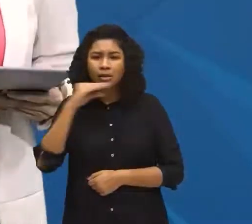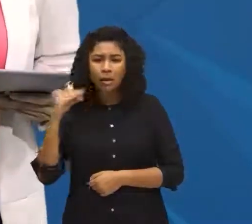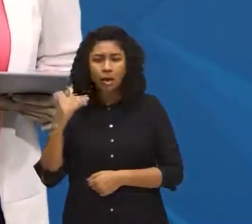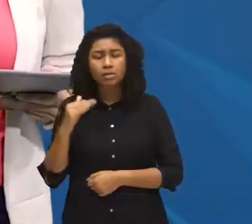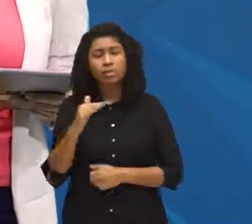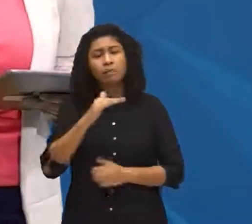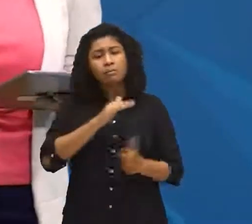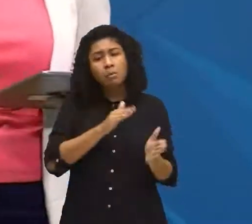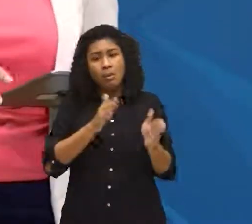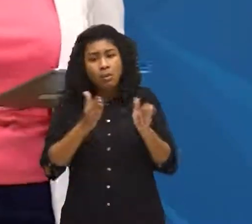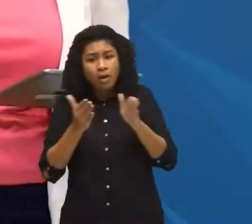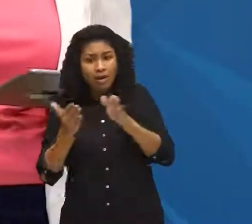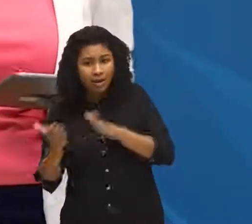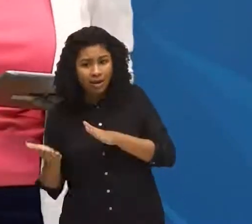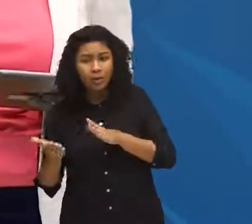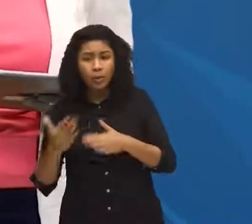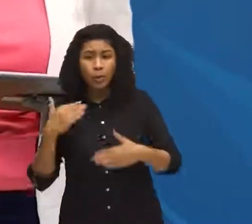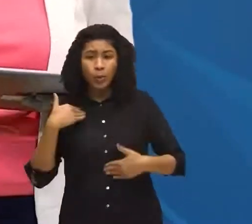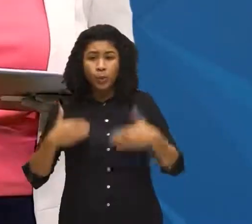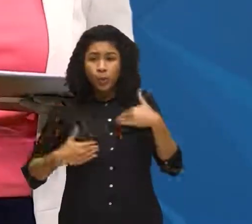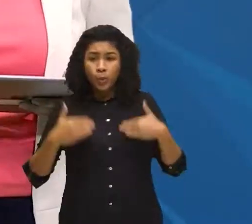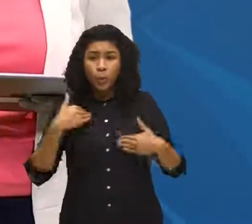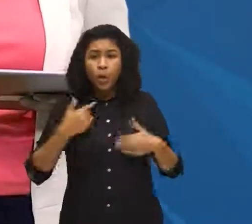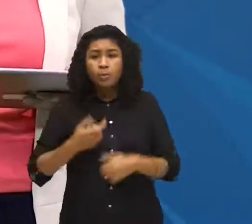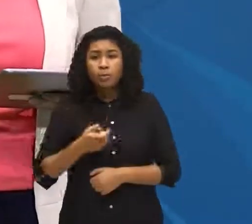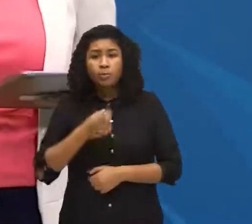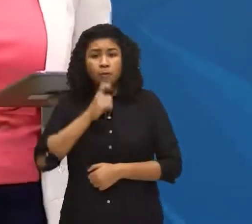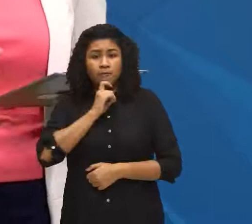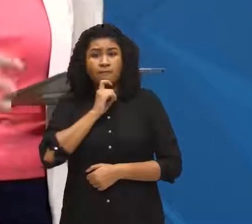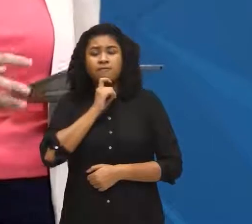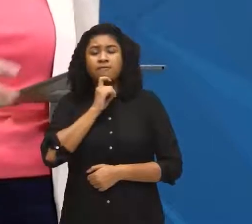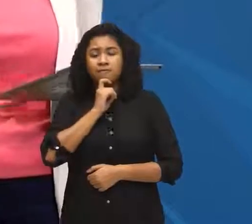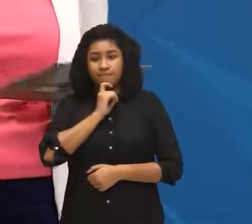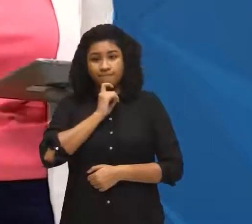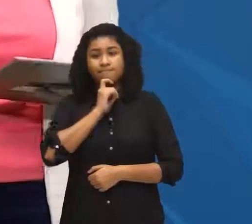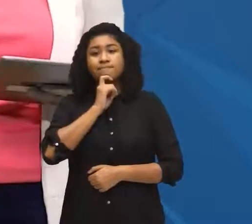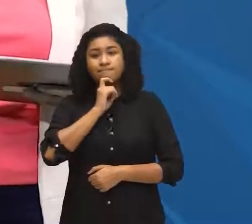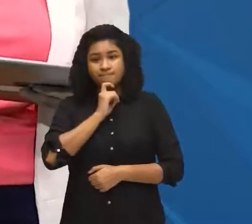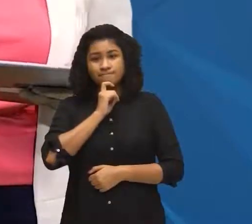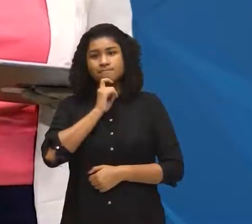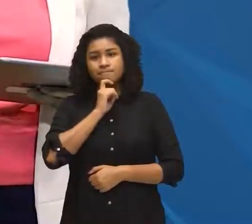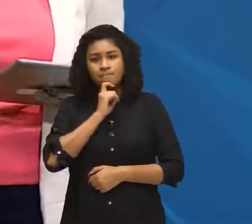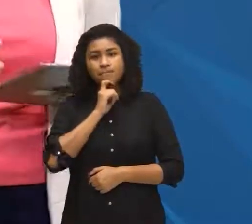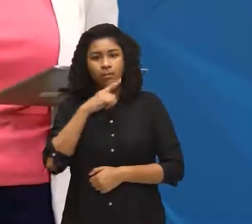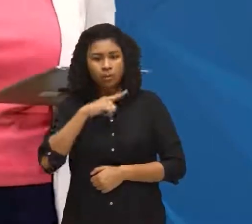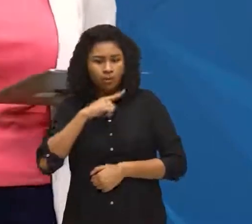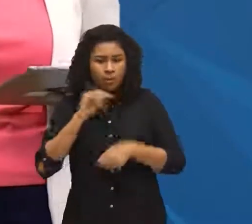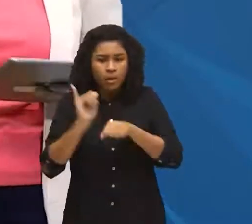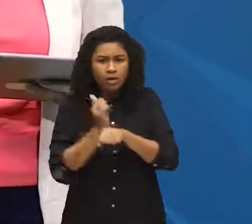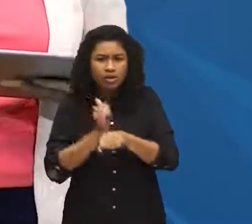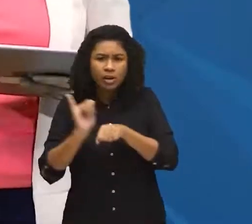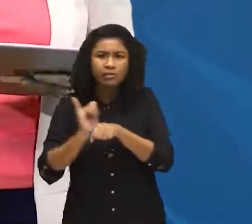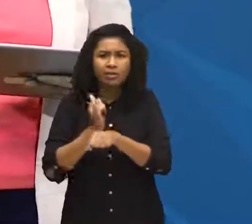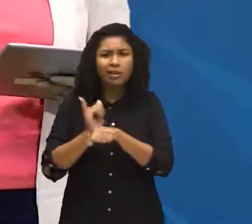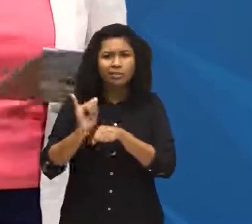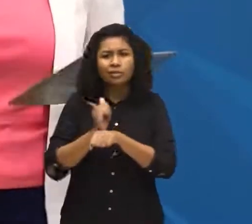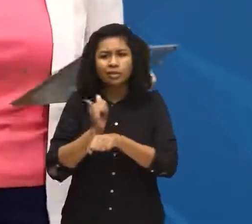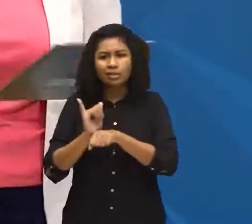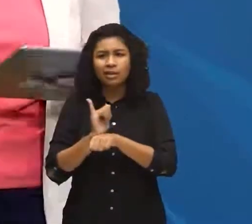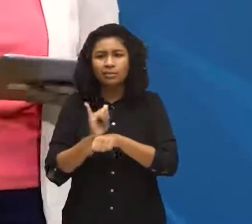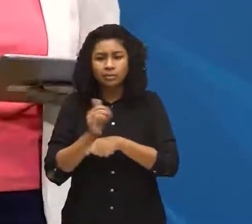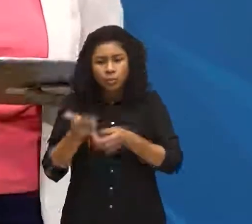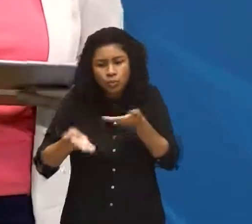sendo mantido ali, né, na temperatura por meio de um procedimento, né, colocar gelo e tudo mais. E